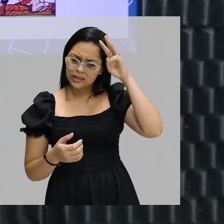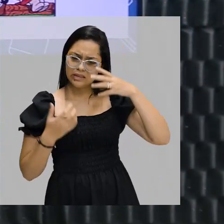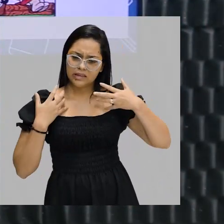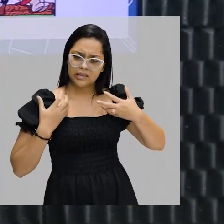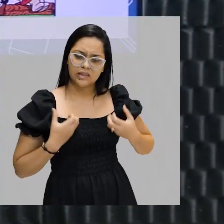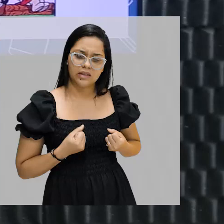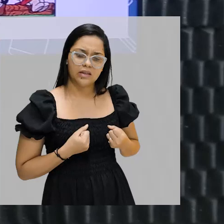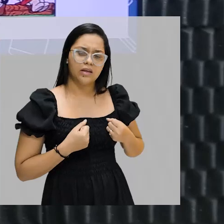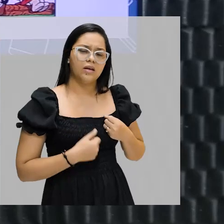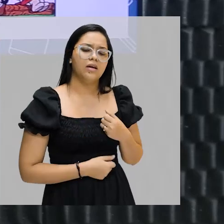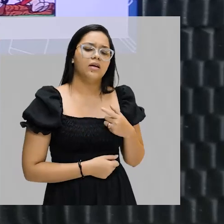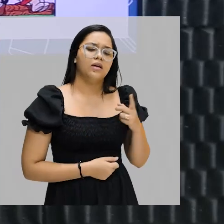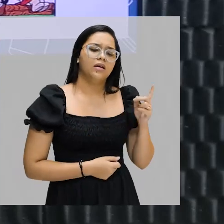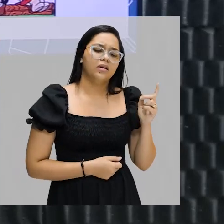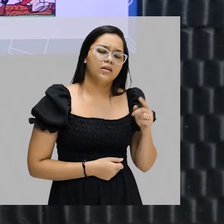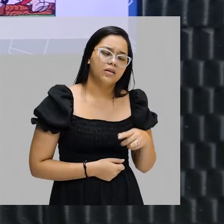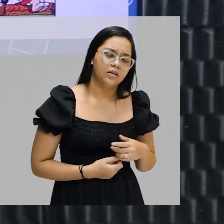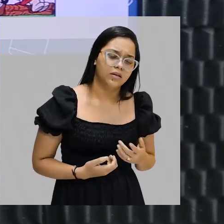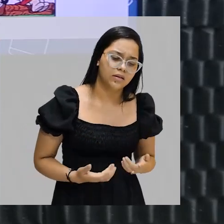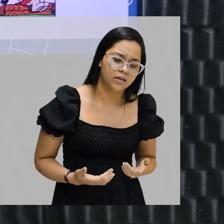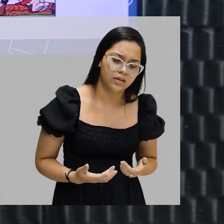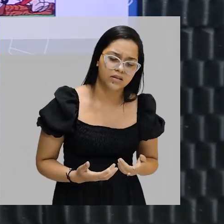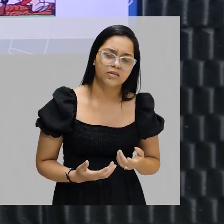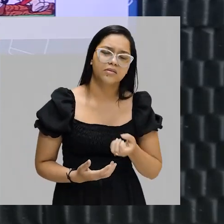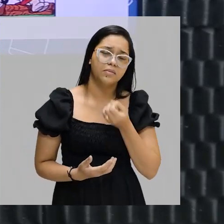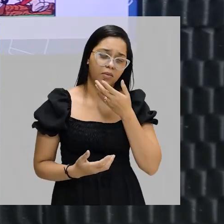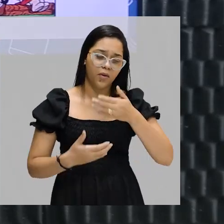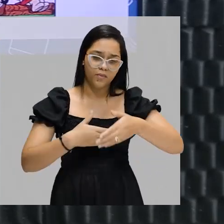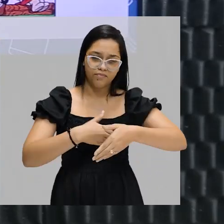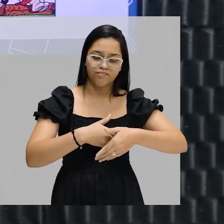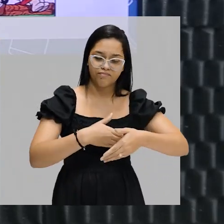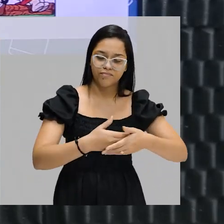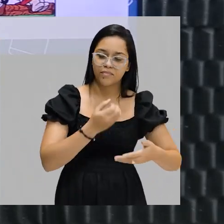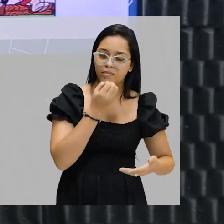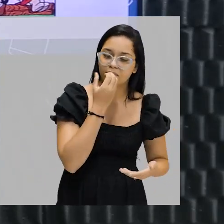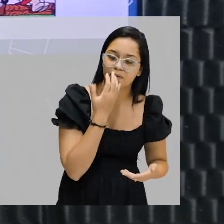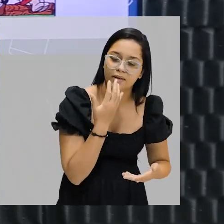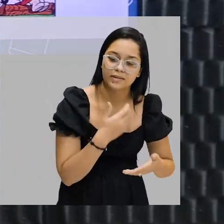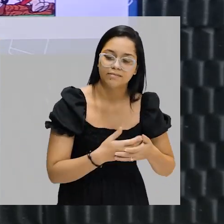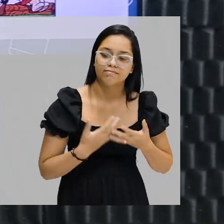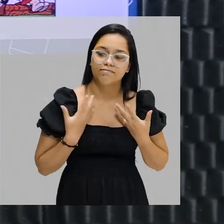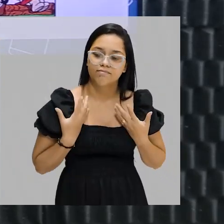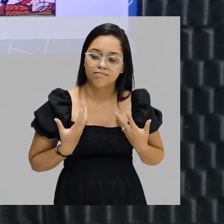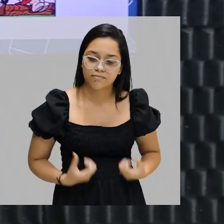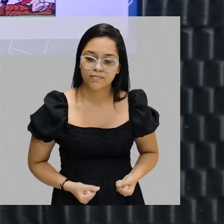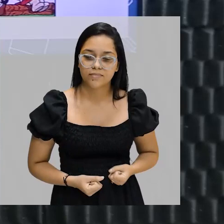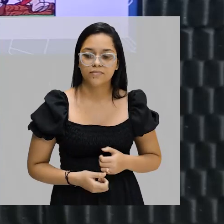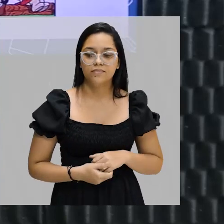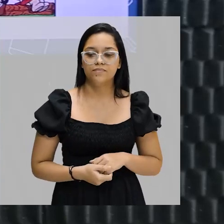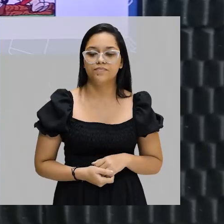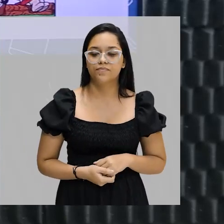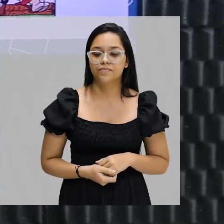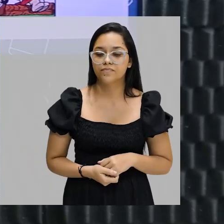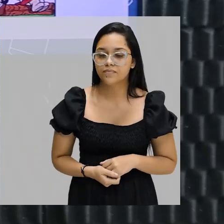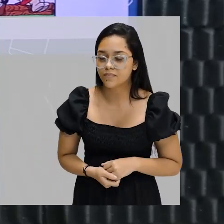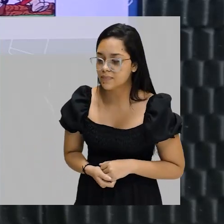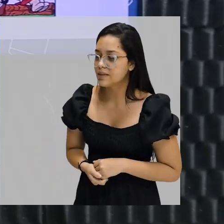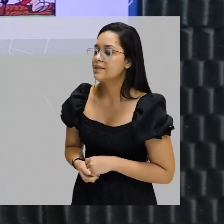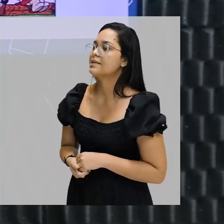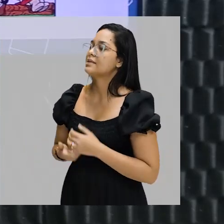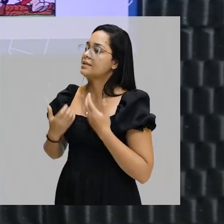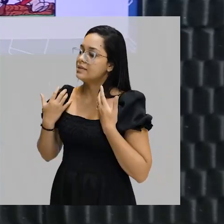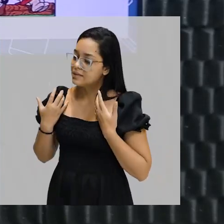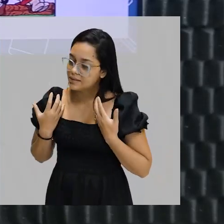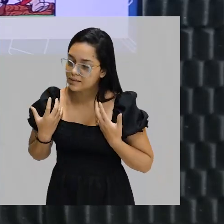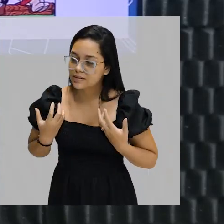fala assim ai ai que partida que seria partida né de futebol Aí ele disse assim deu para cansar